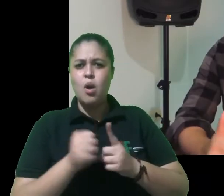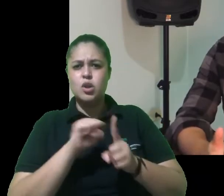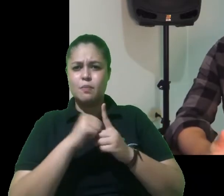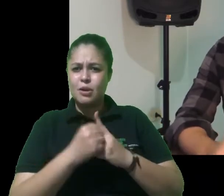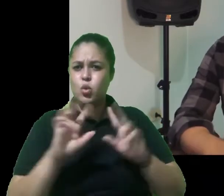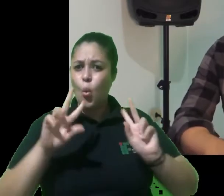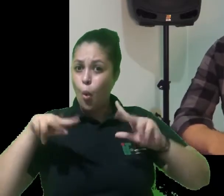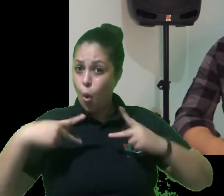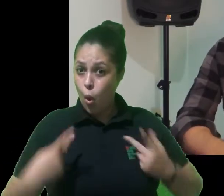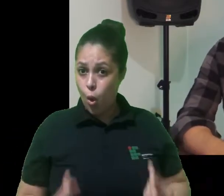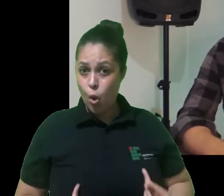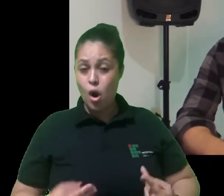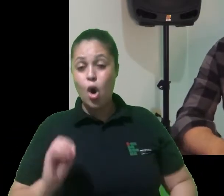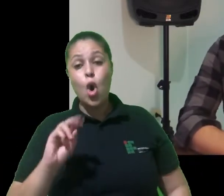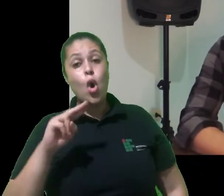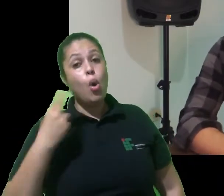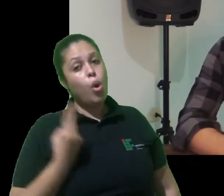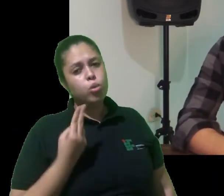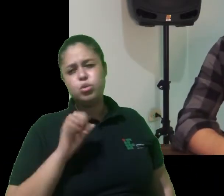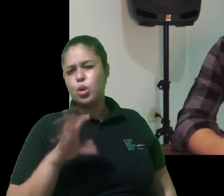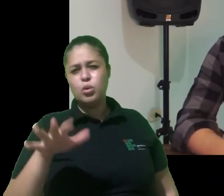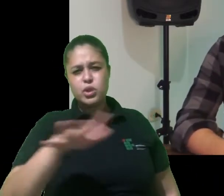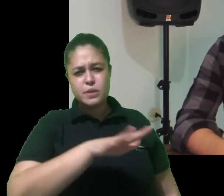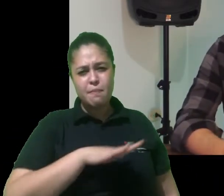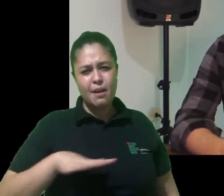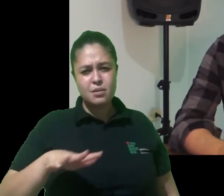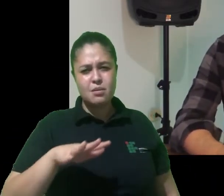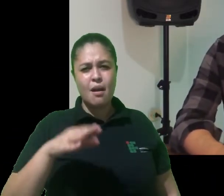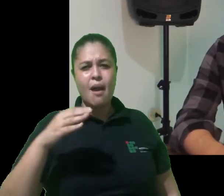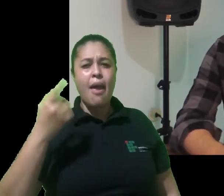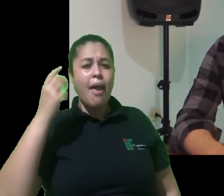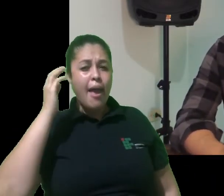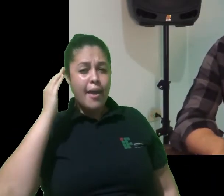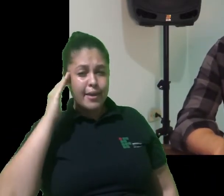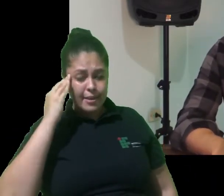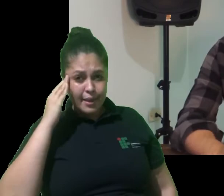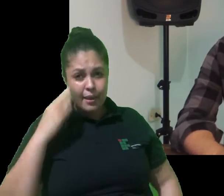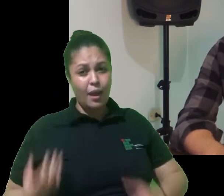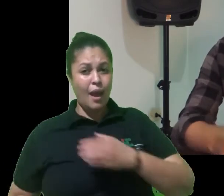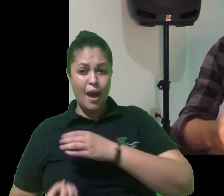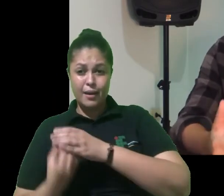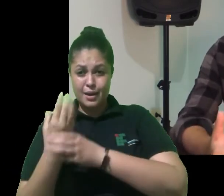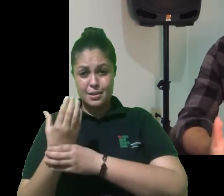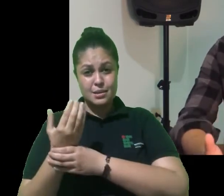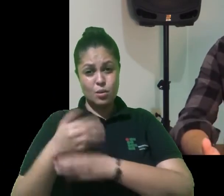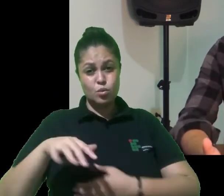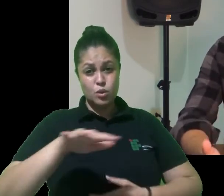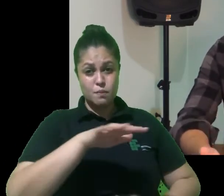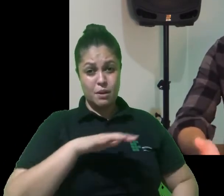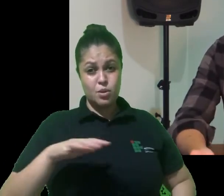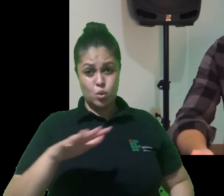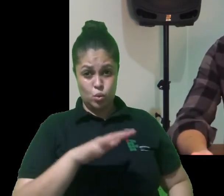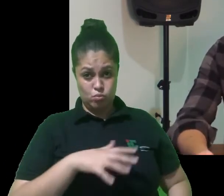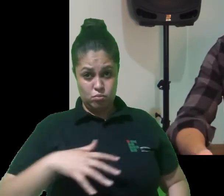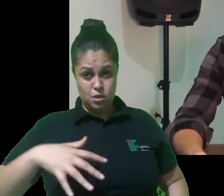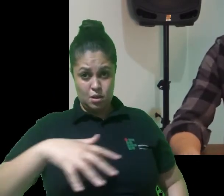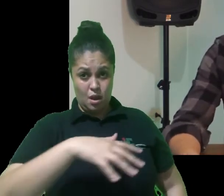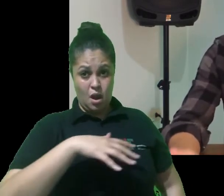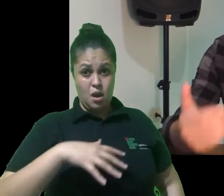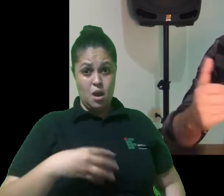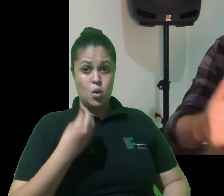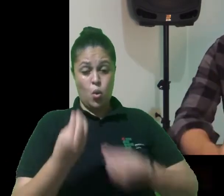social, o espaço humano, ou simplesmente o espaço é compreender a produção dele e como